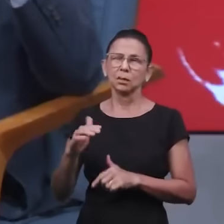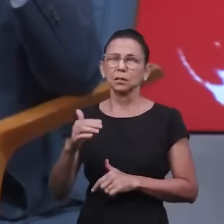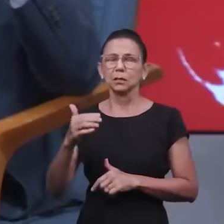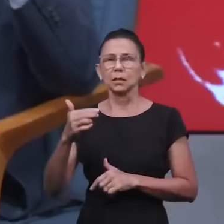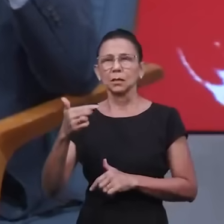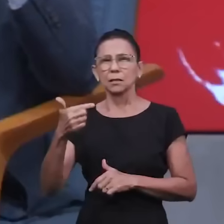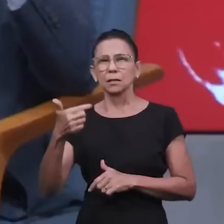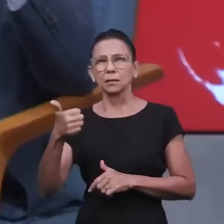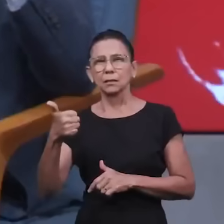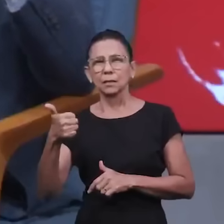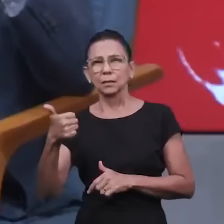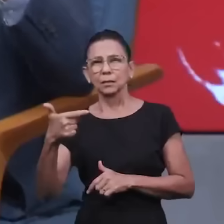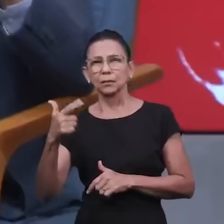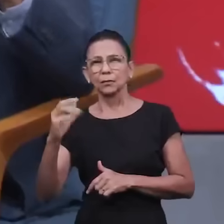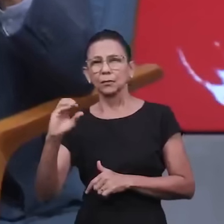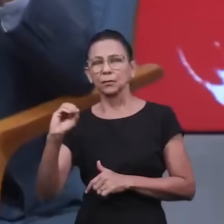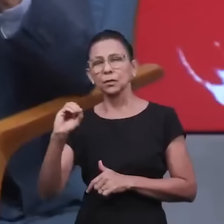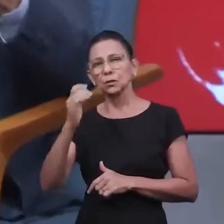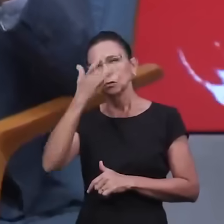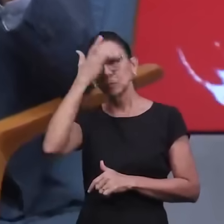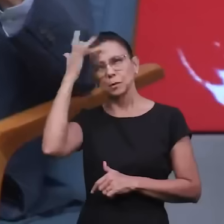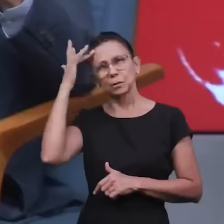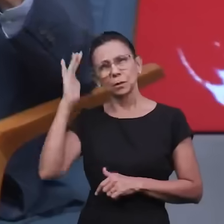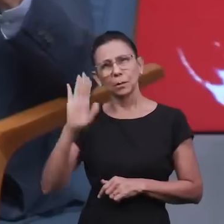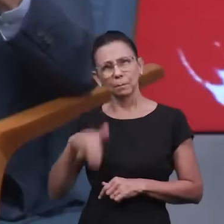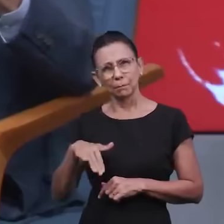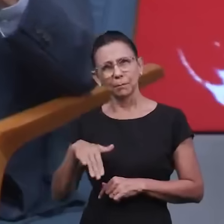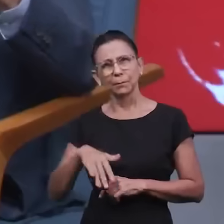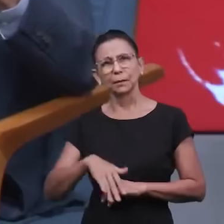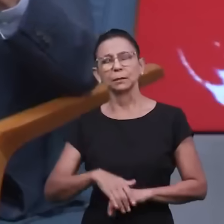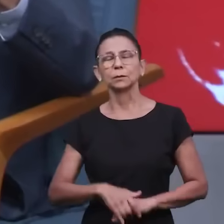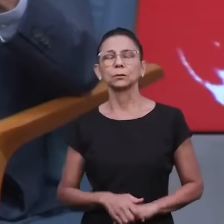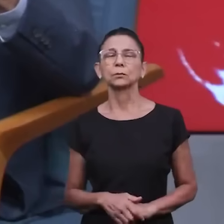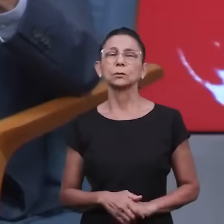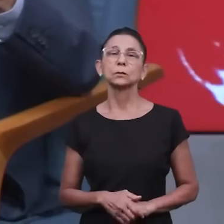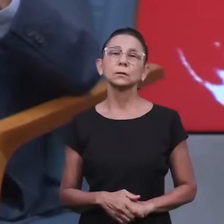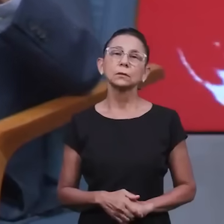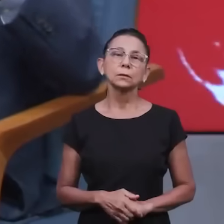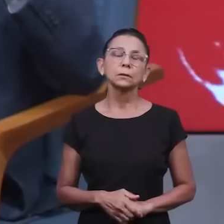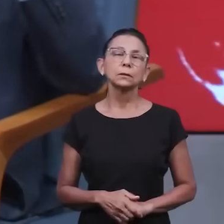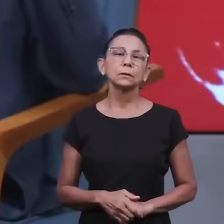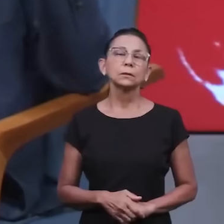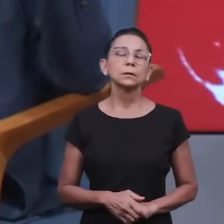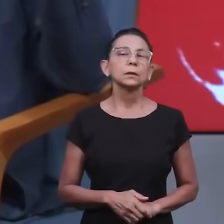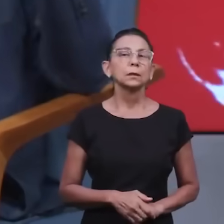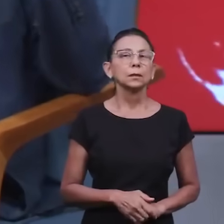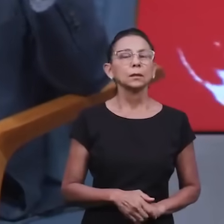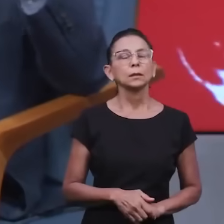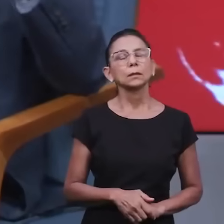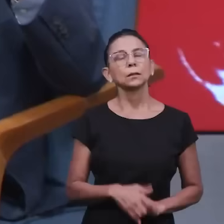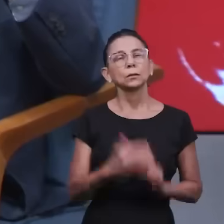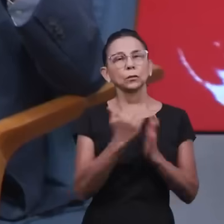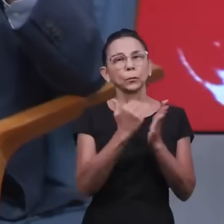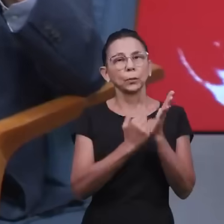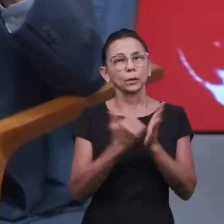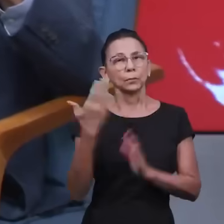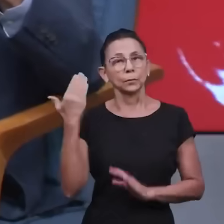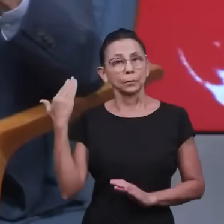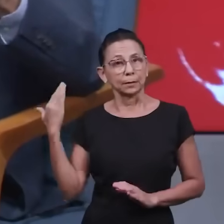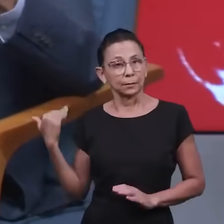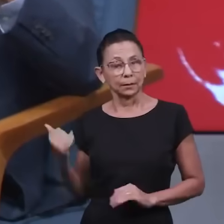120 pessoas. Pedro entrega a primeira mensagem, como nós falamos lá nos episódios